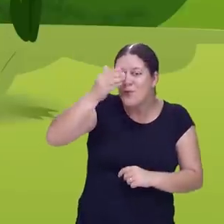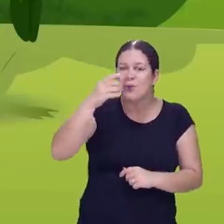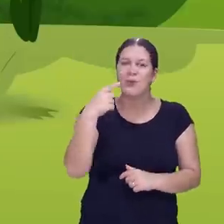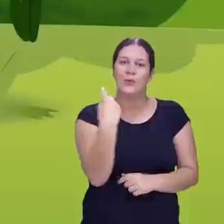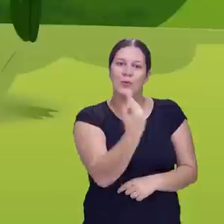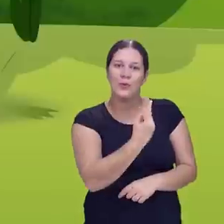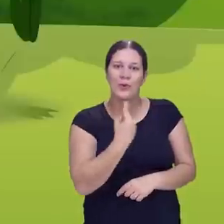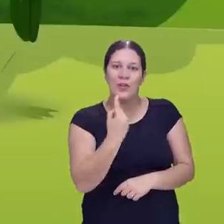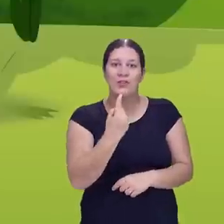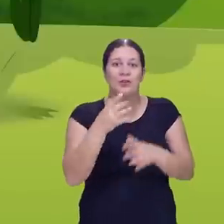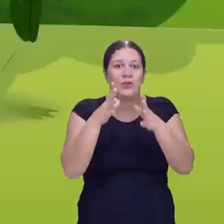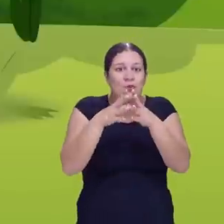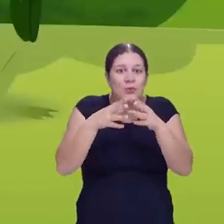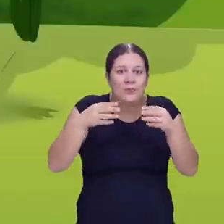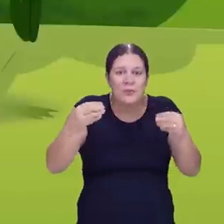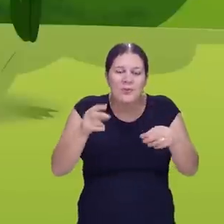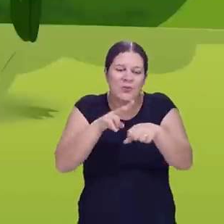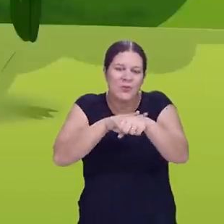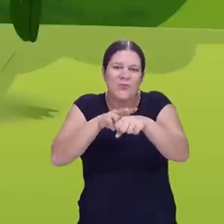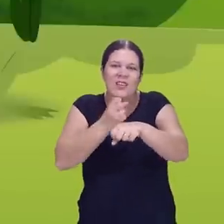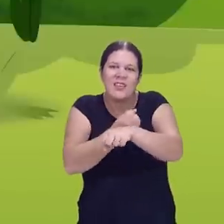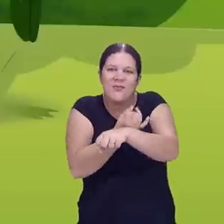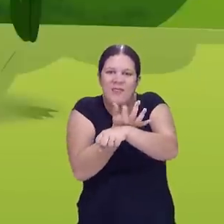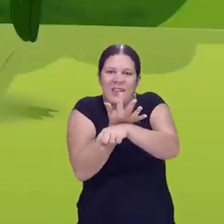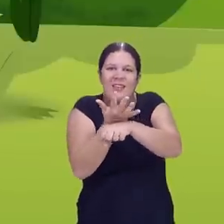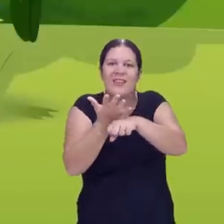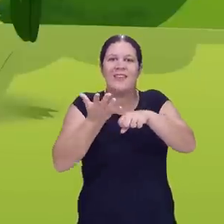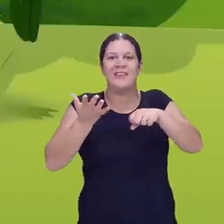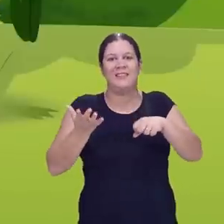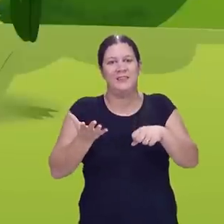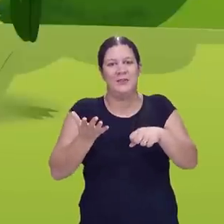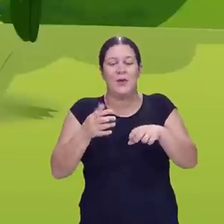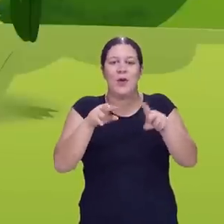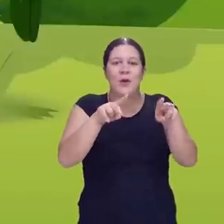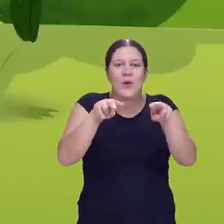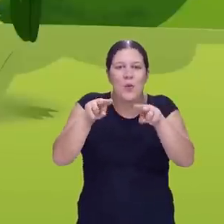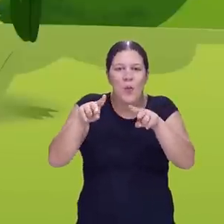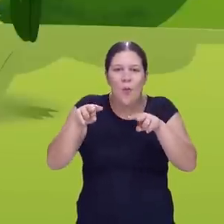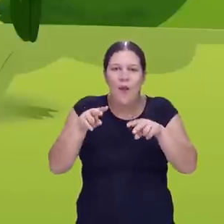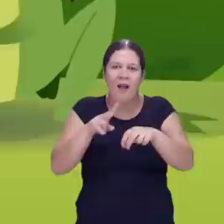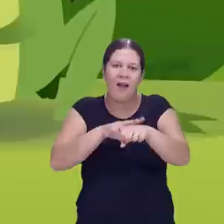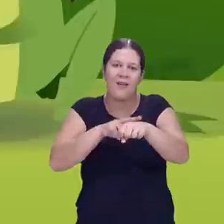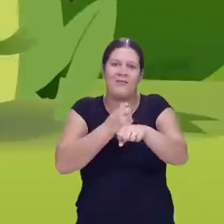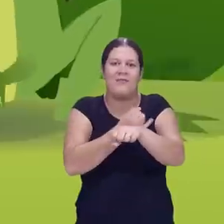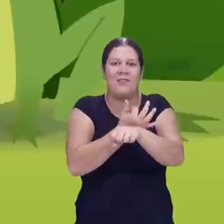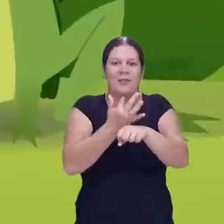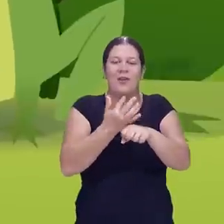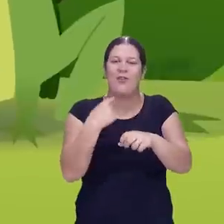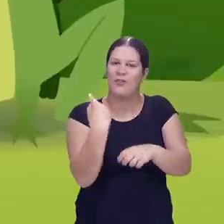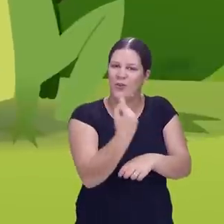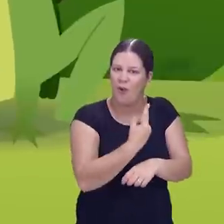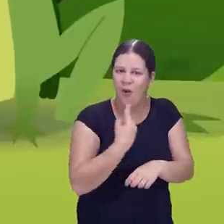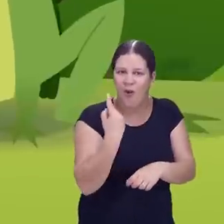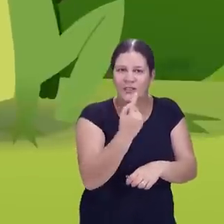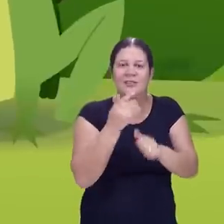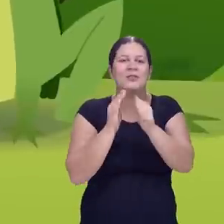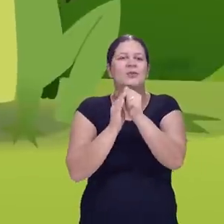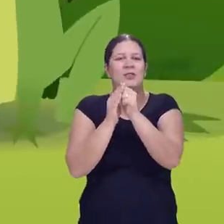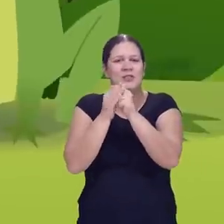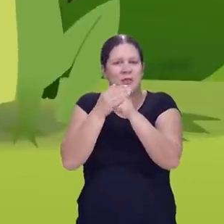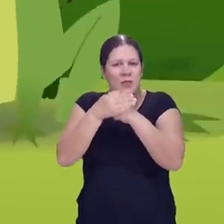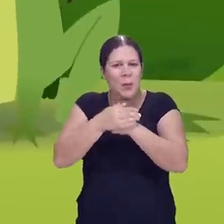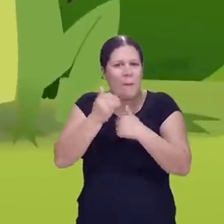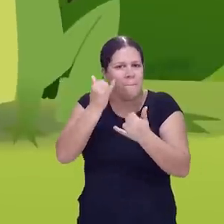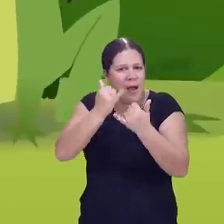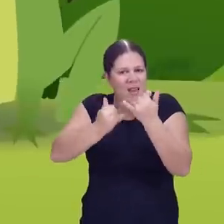viu a gente porque a gente sumiu no meio da grama. Nós somos verdes, Cláudio. Igual a grama. A gente tá camuflado? A gente